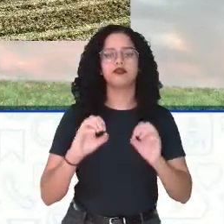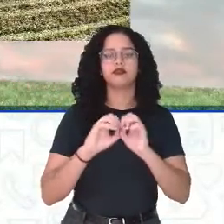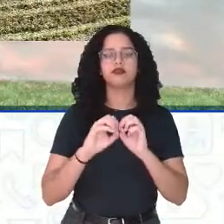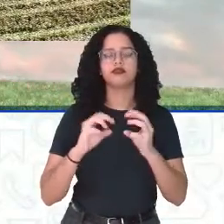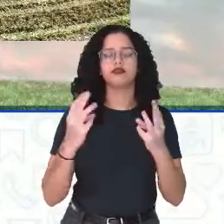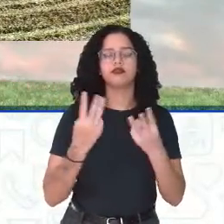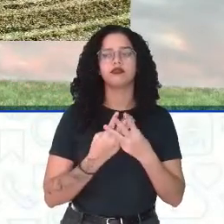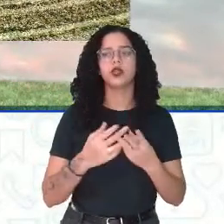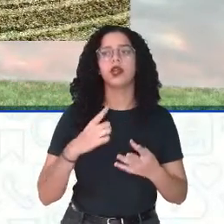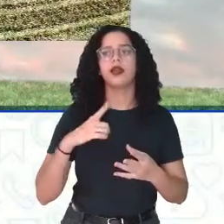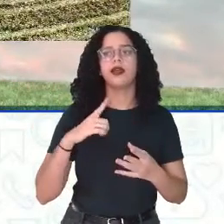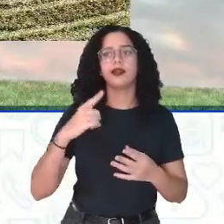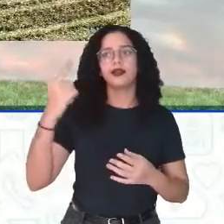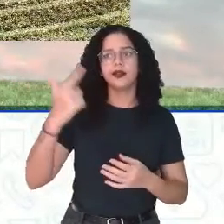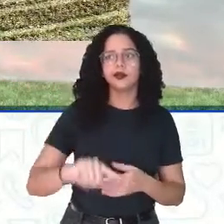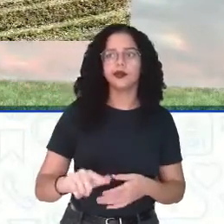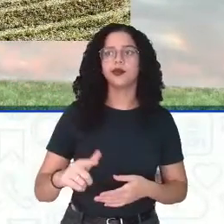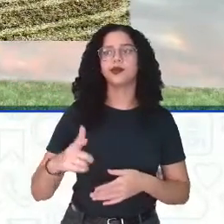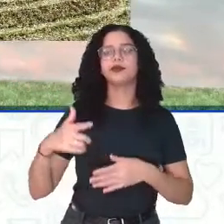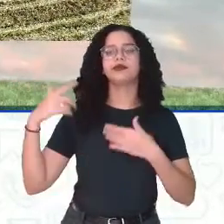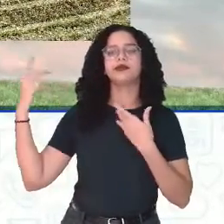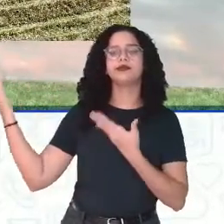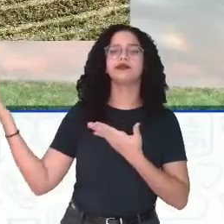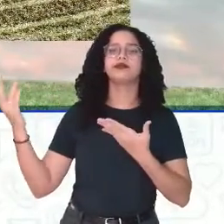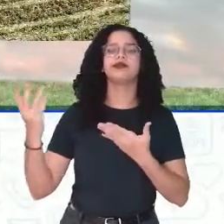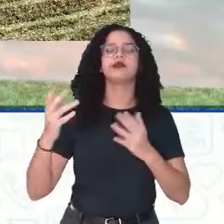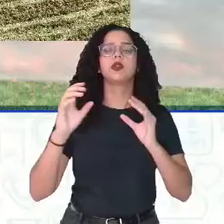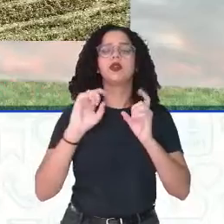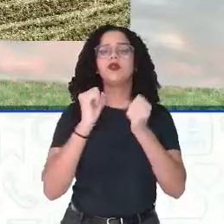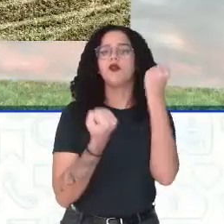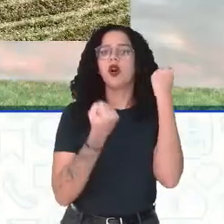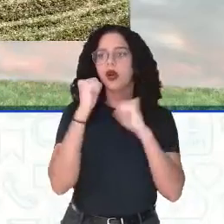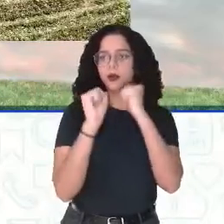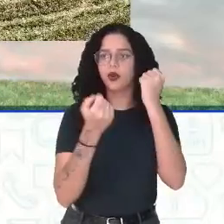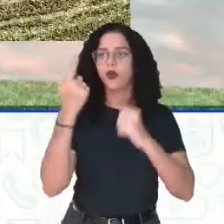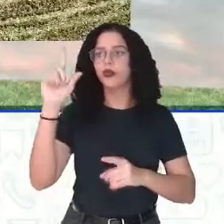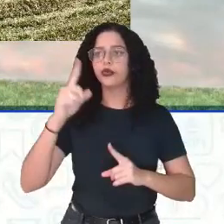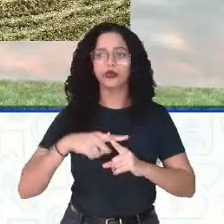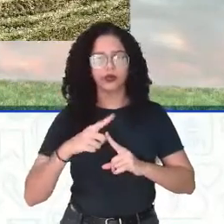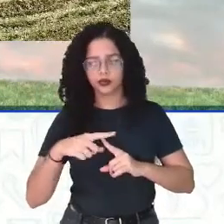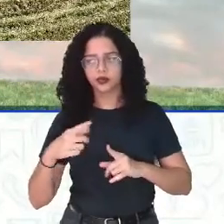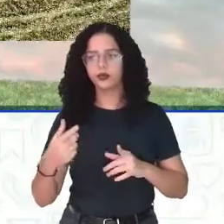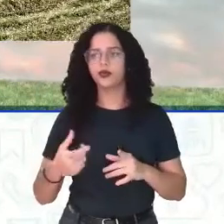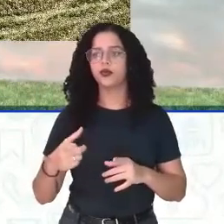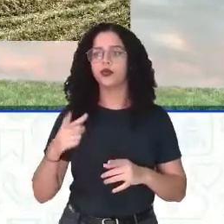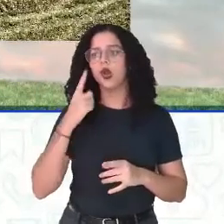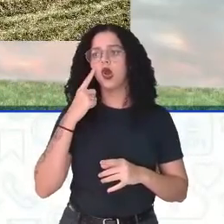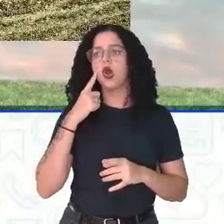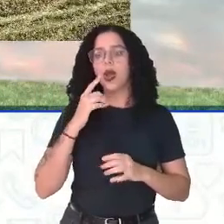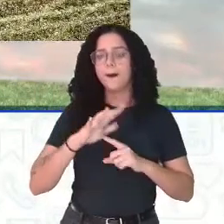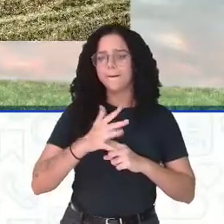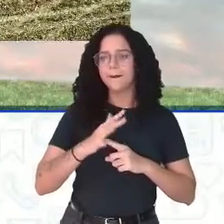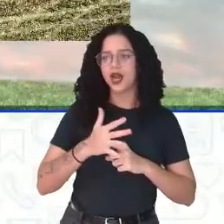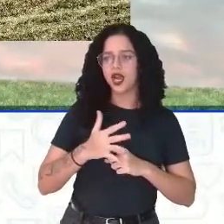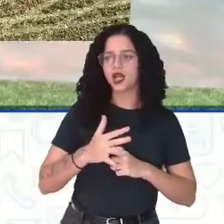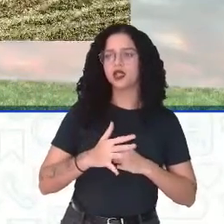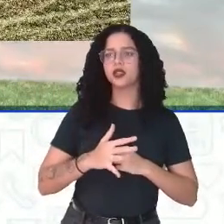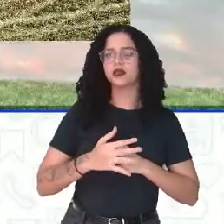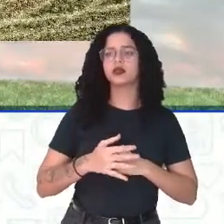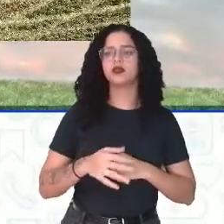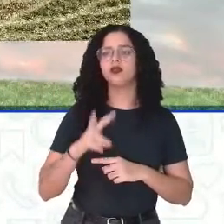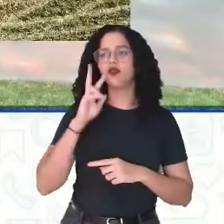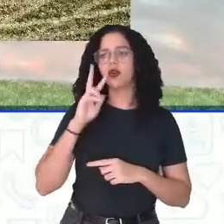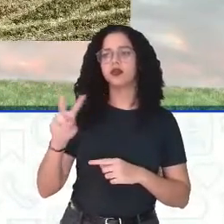gente tem uma fábrica, agora um outro tipo de indústria, certo? E um trator aí, ó, na sua tela, você